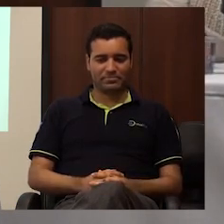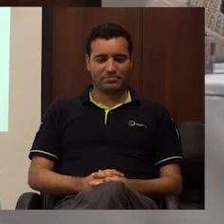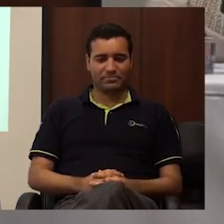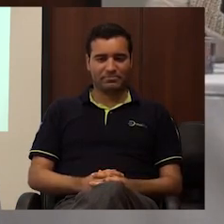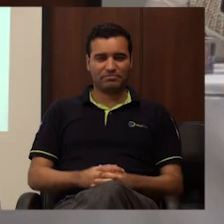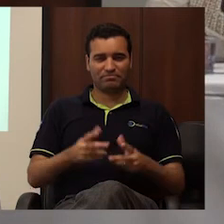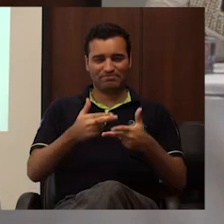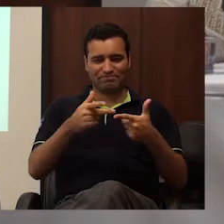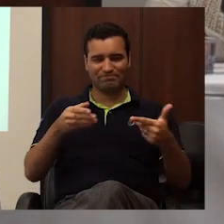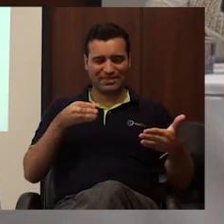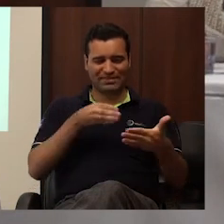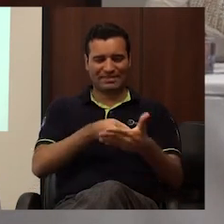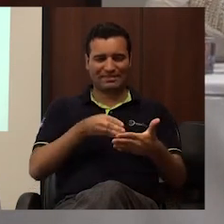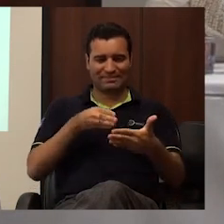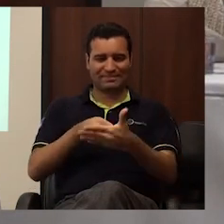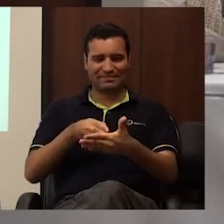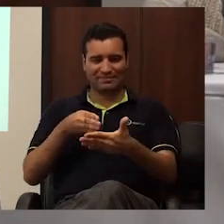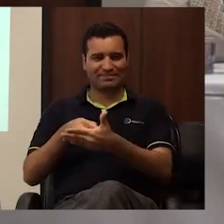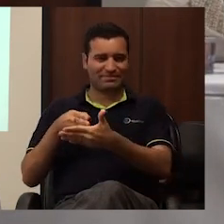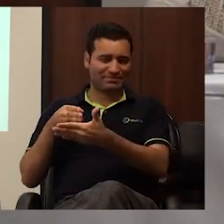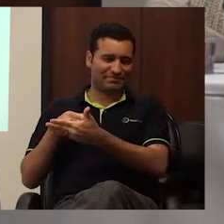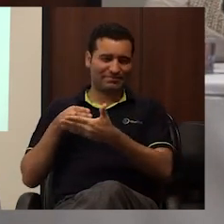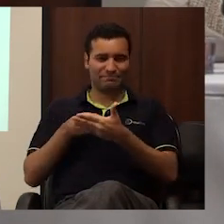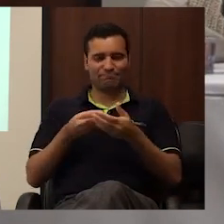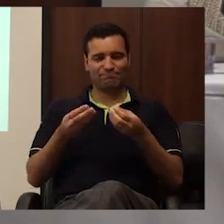dificultadores. Né? Eu acho que